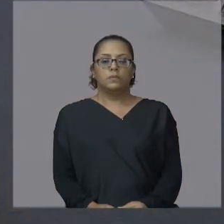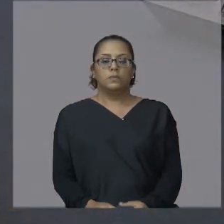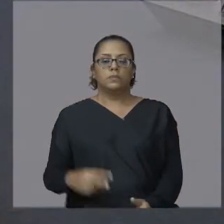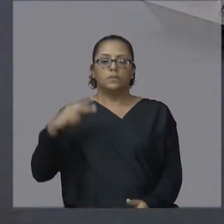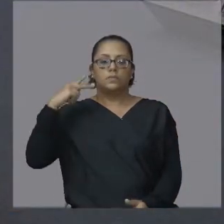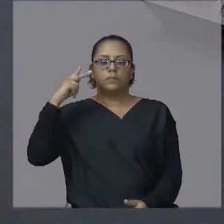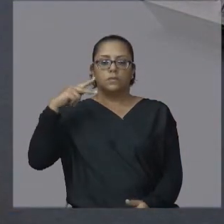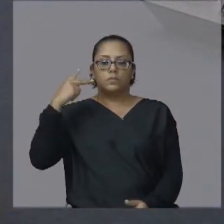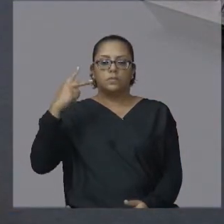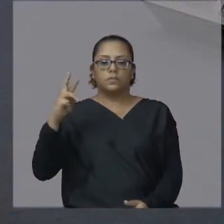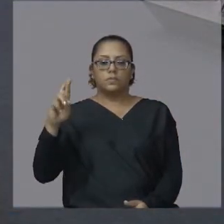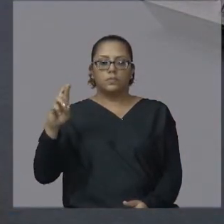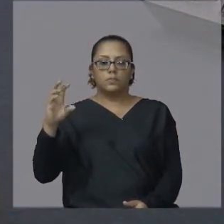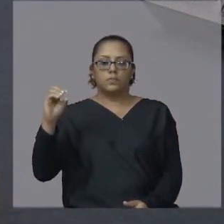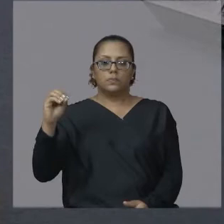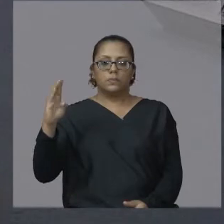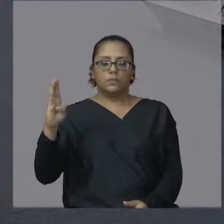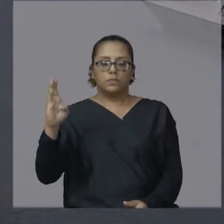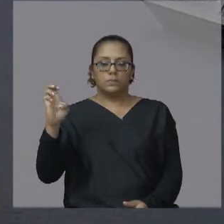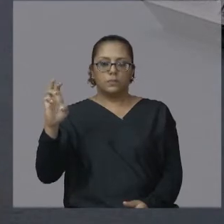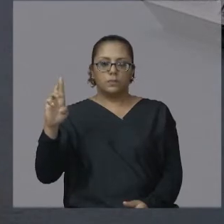Vereador Robertinho da Padaria.